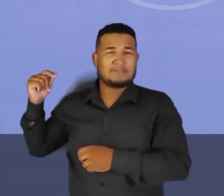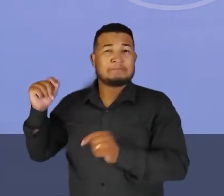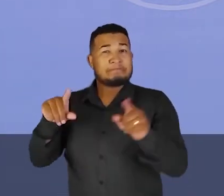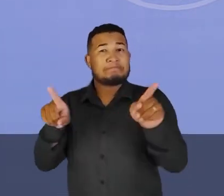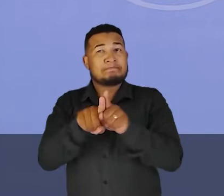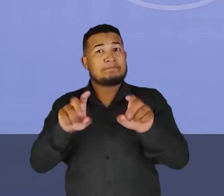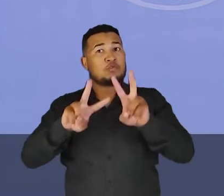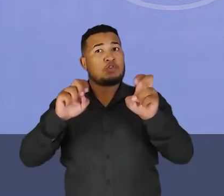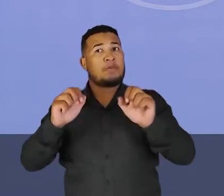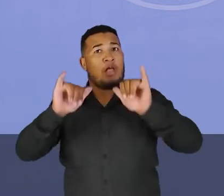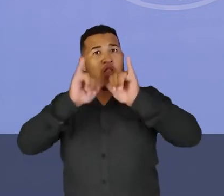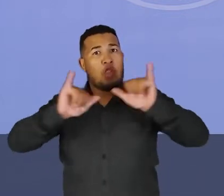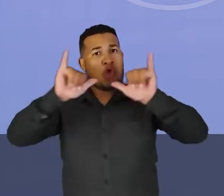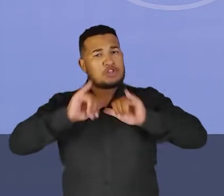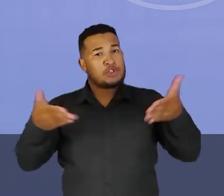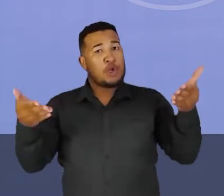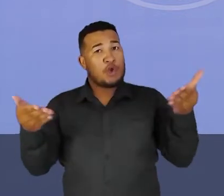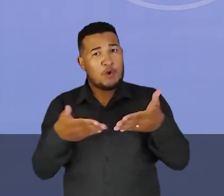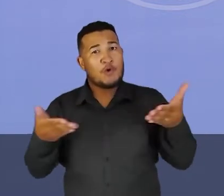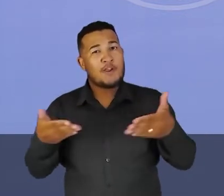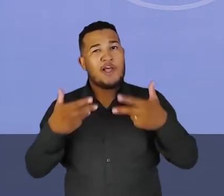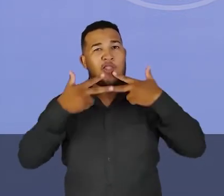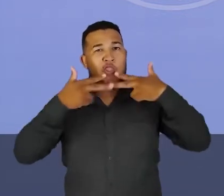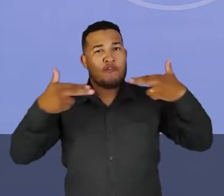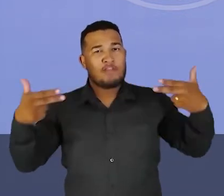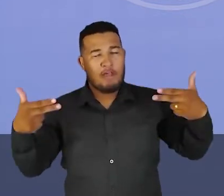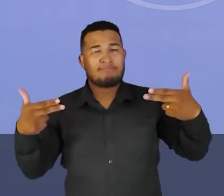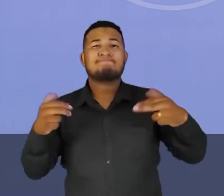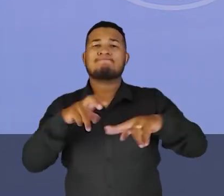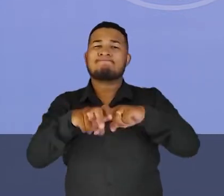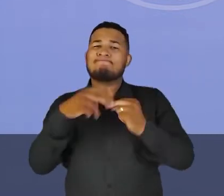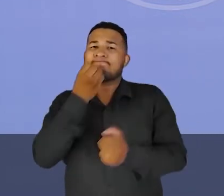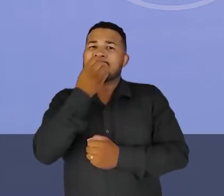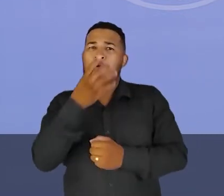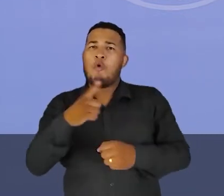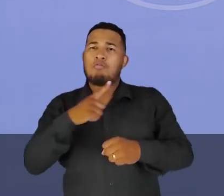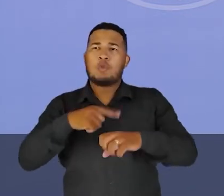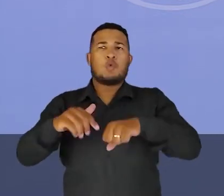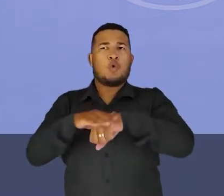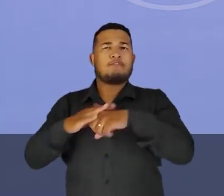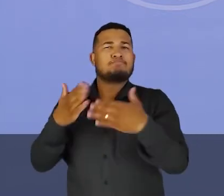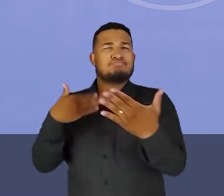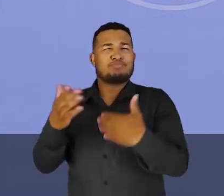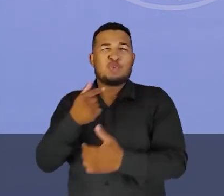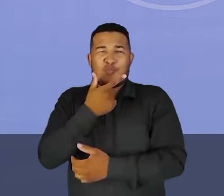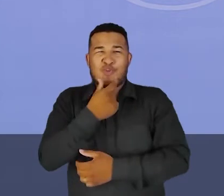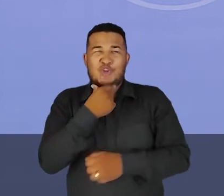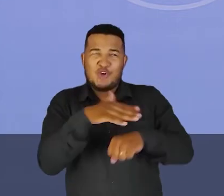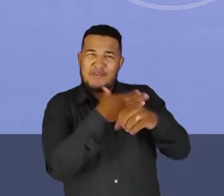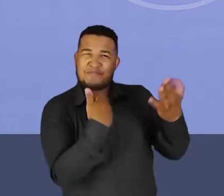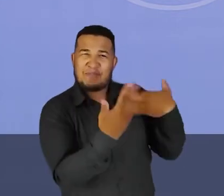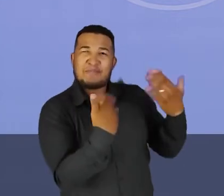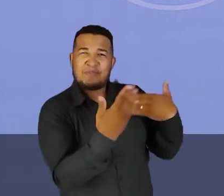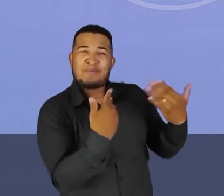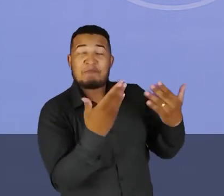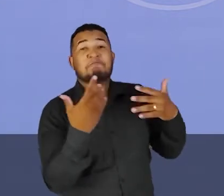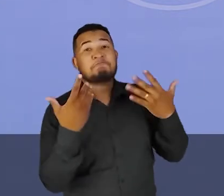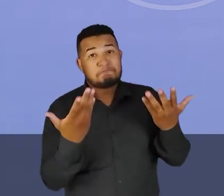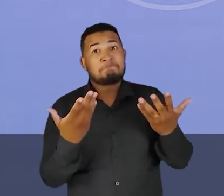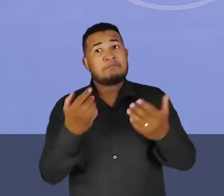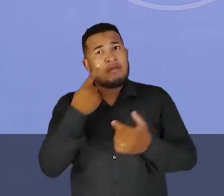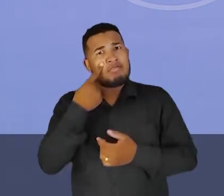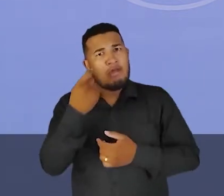sobre as notícias atuais. É muito bom você ter esse tipo de conversa, igual o menininho está tendo ali com a vovó.